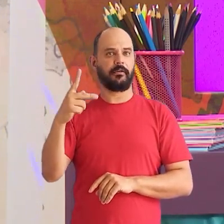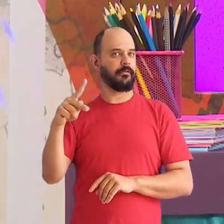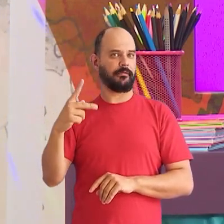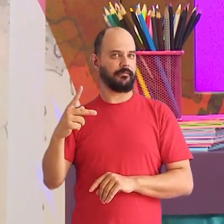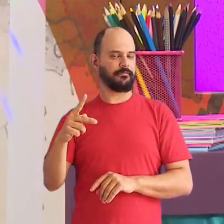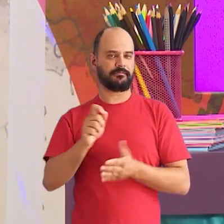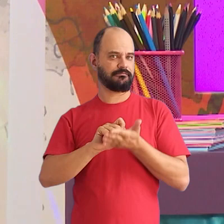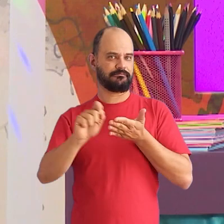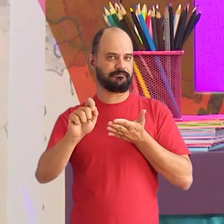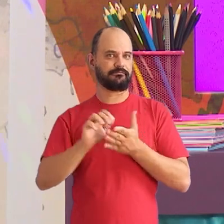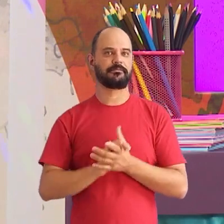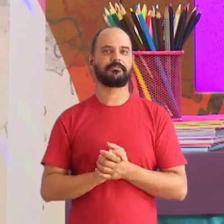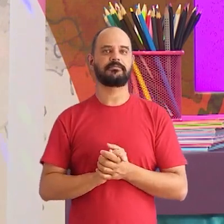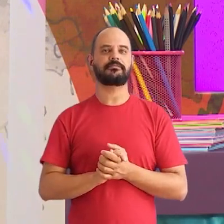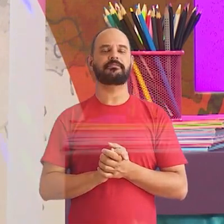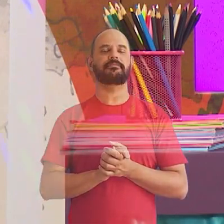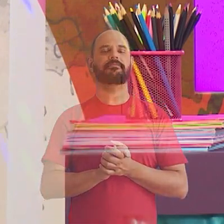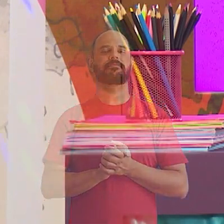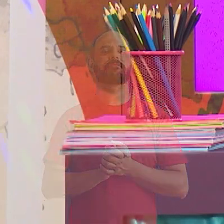pelo escritor.